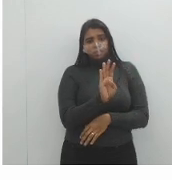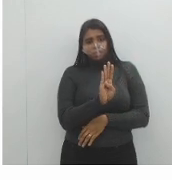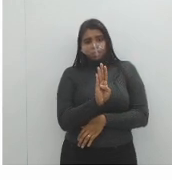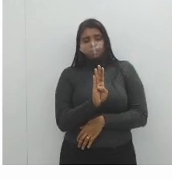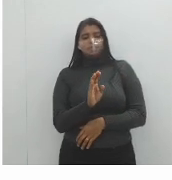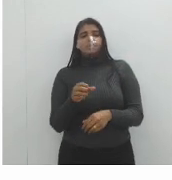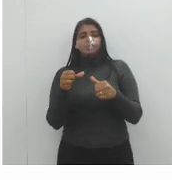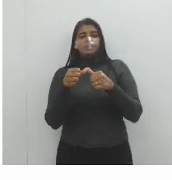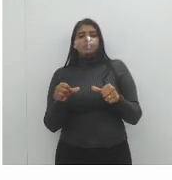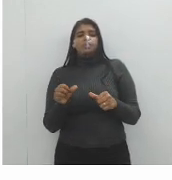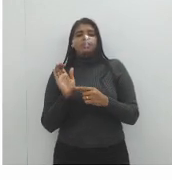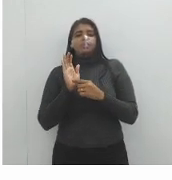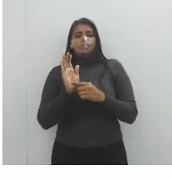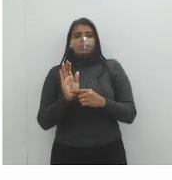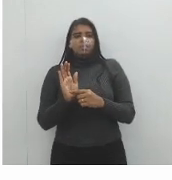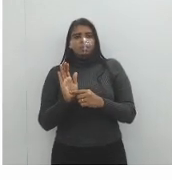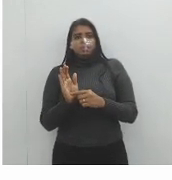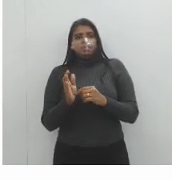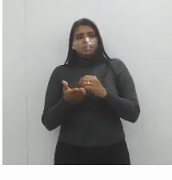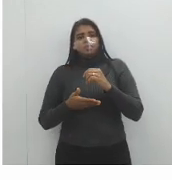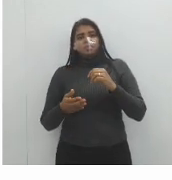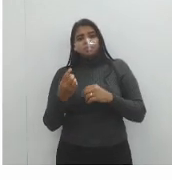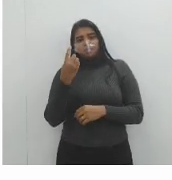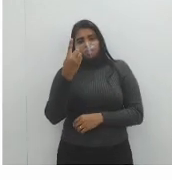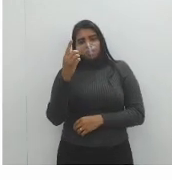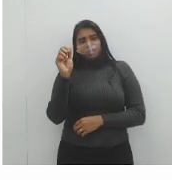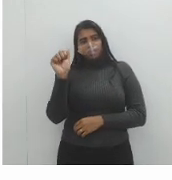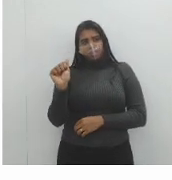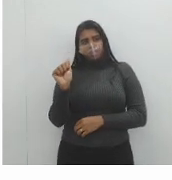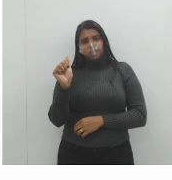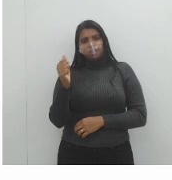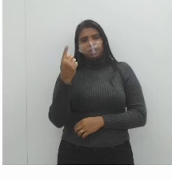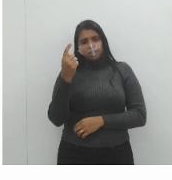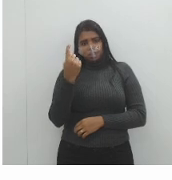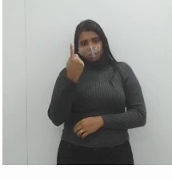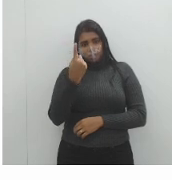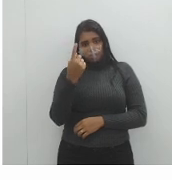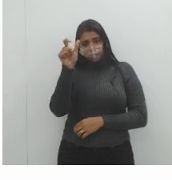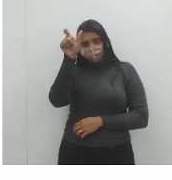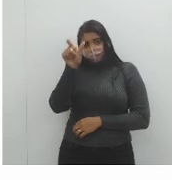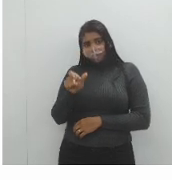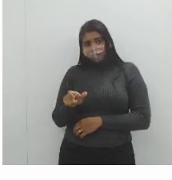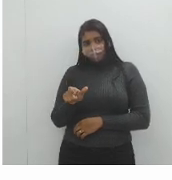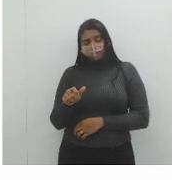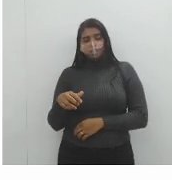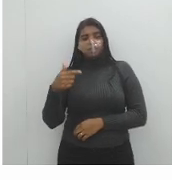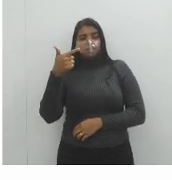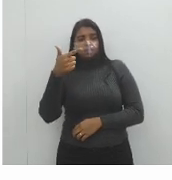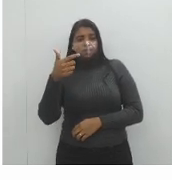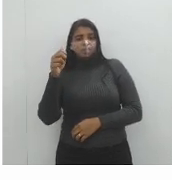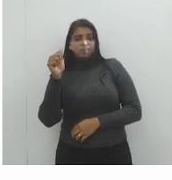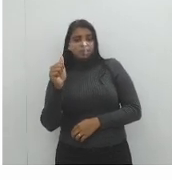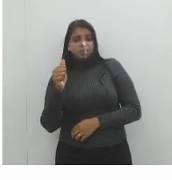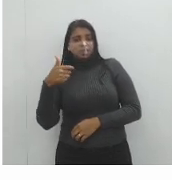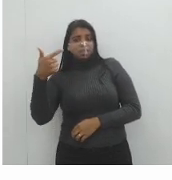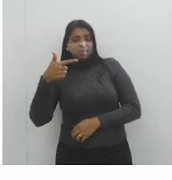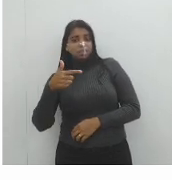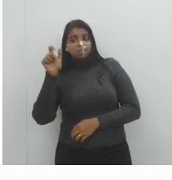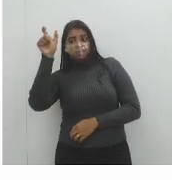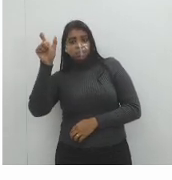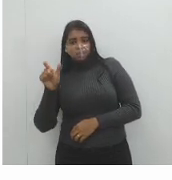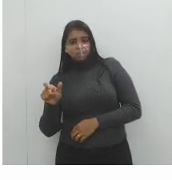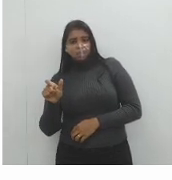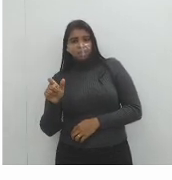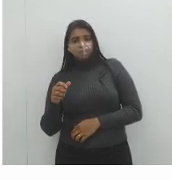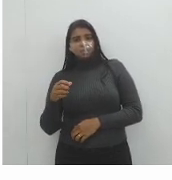aqui embaixo a família 1A, que é a primeira coluna, a família 2A, que é a segunda coluna, a